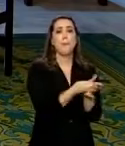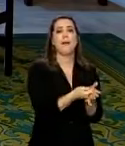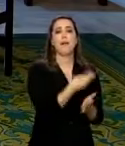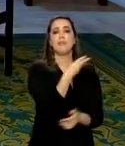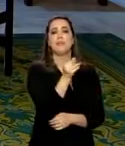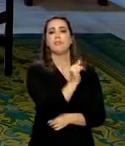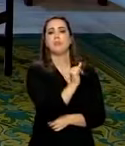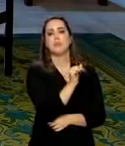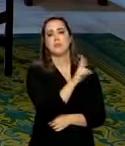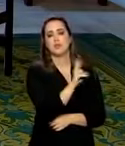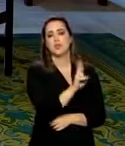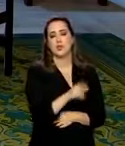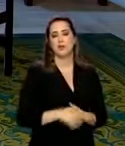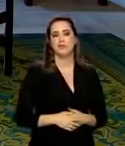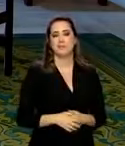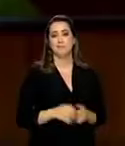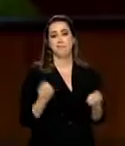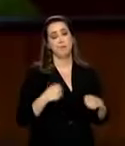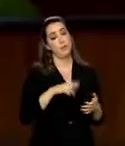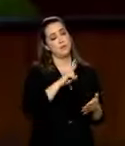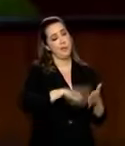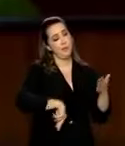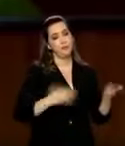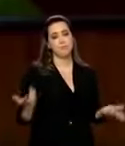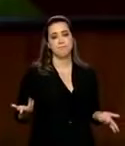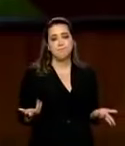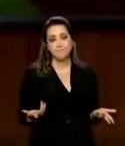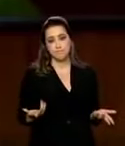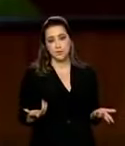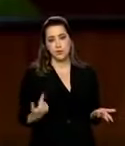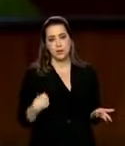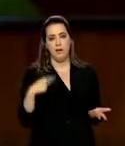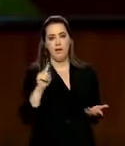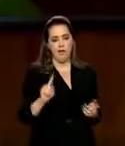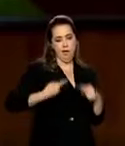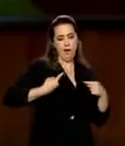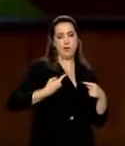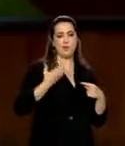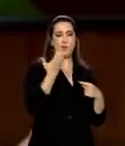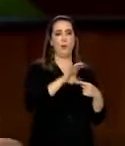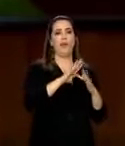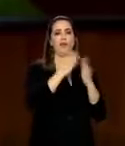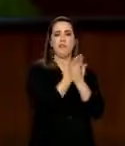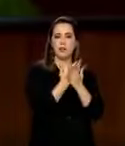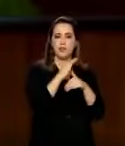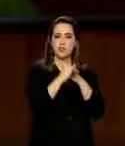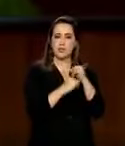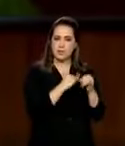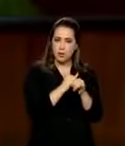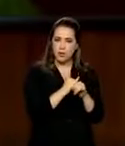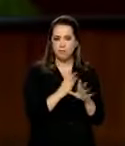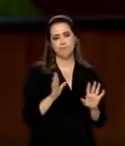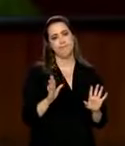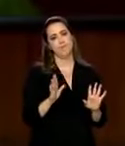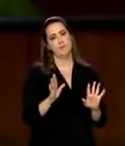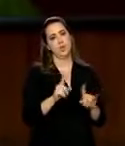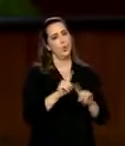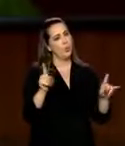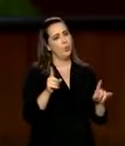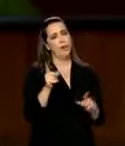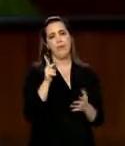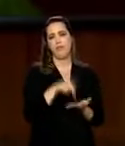de responsabilidade, fui obrigado a vetar. Daí eu sou criticado que eu não quero internet nas escolas. Não é verdade. Agora, quem